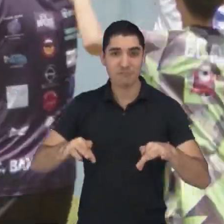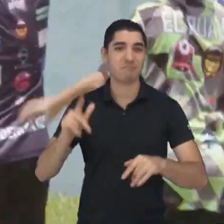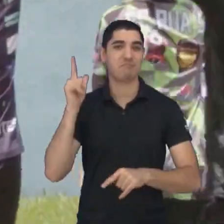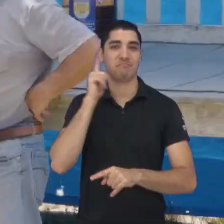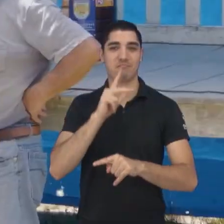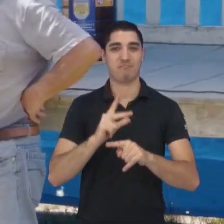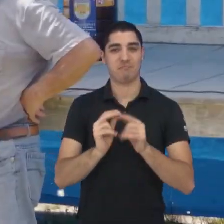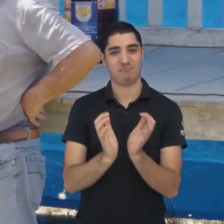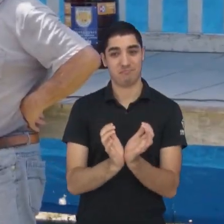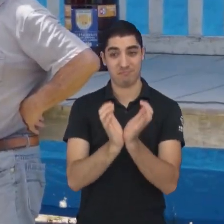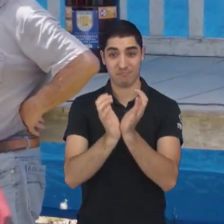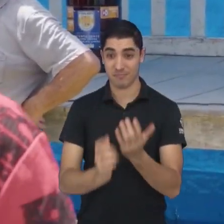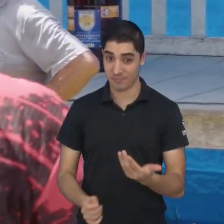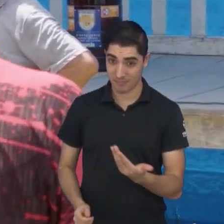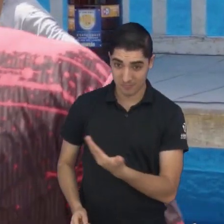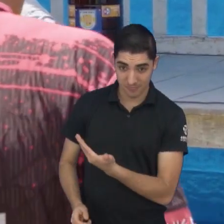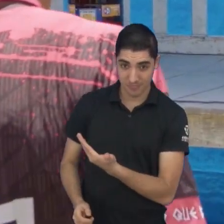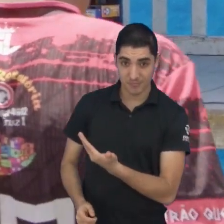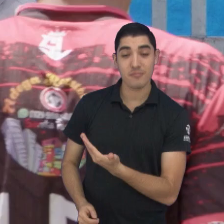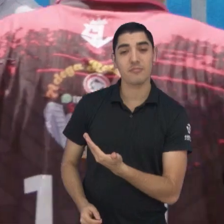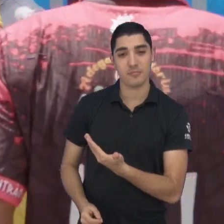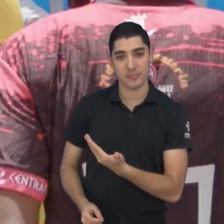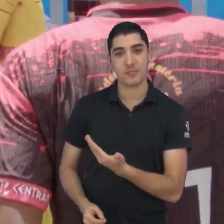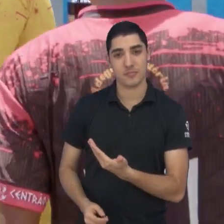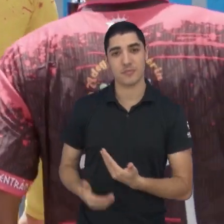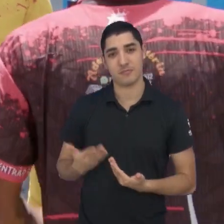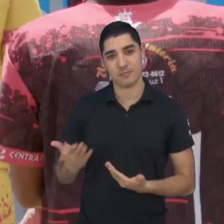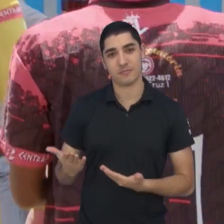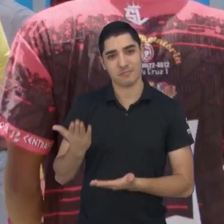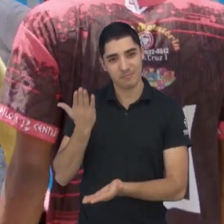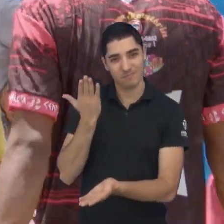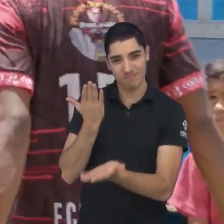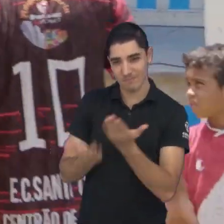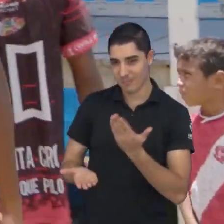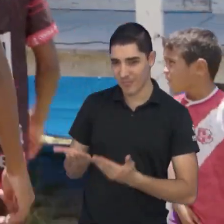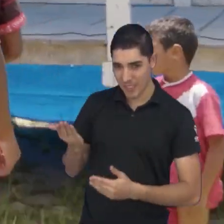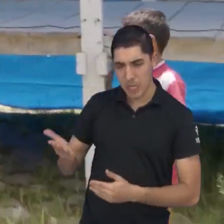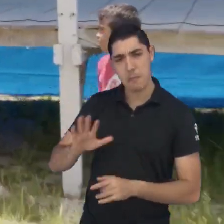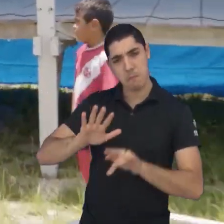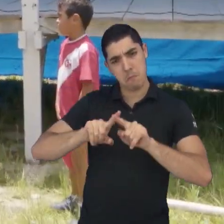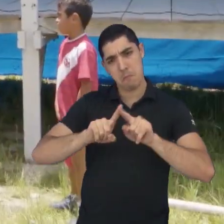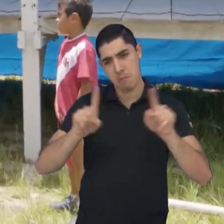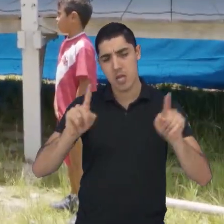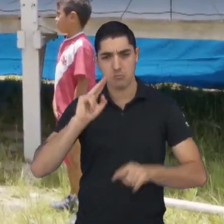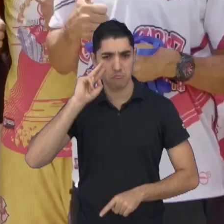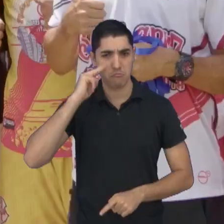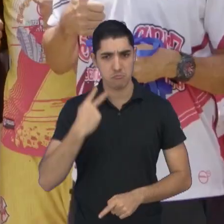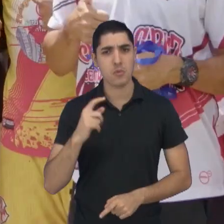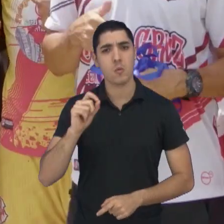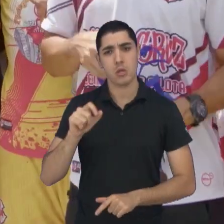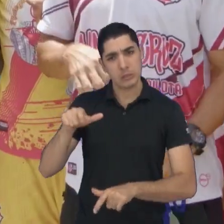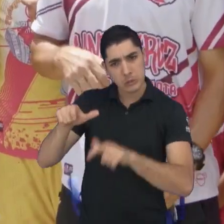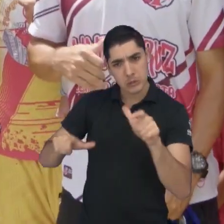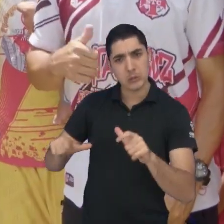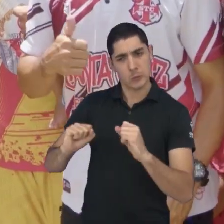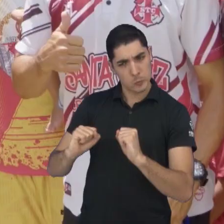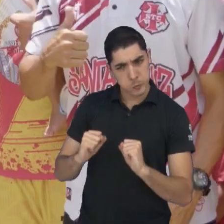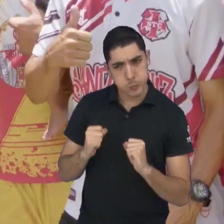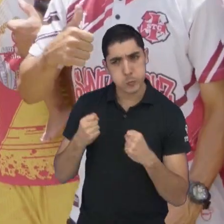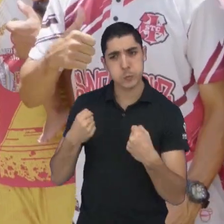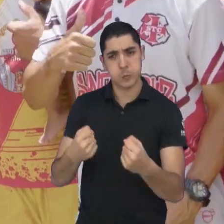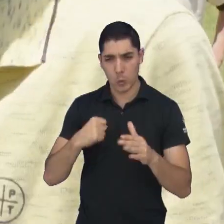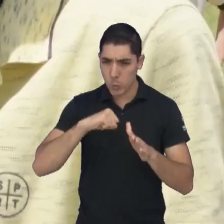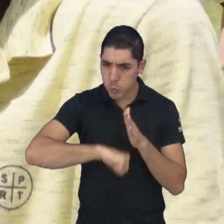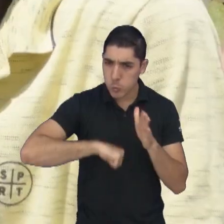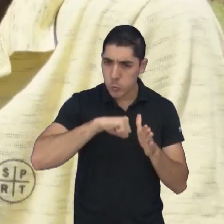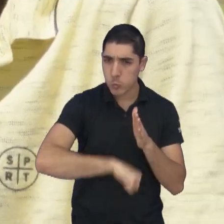comemoração. Do lado derrotado, apesar do abatimento com a derrota, o reconhecimento que os jogadores lutaram até o fim da